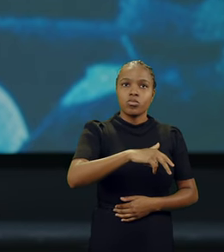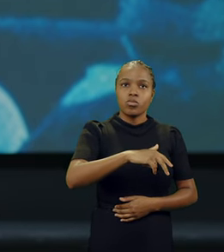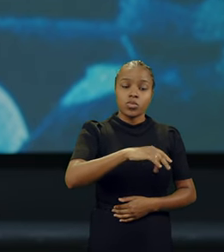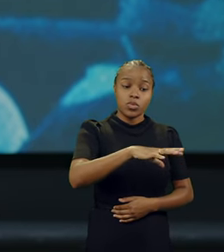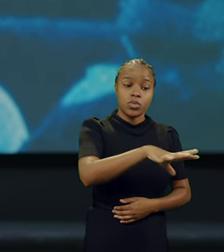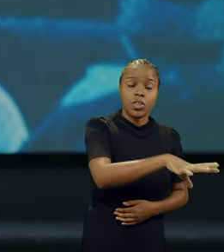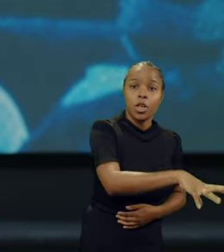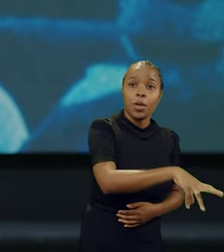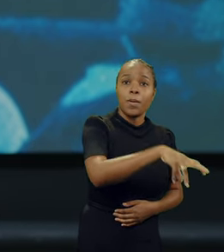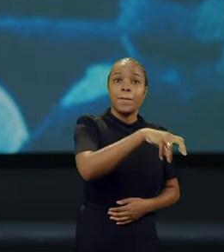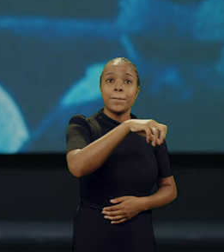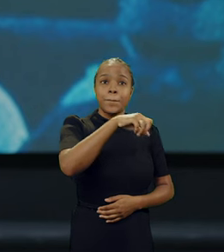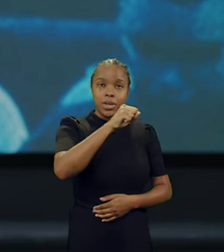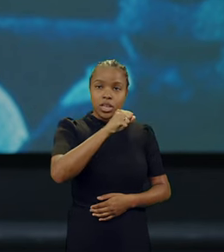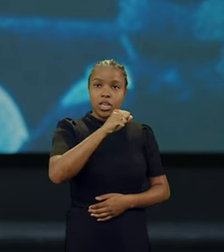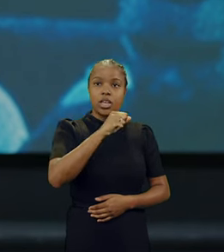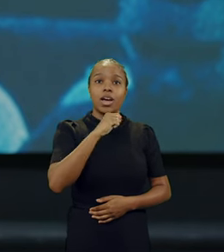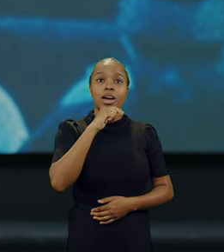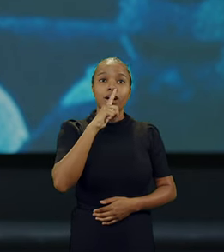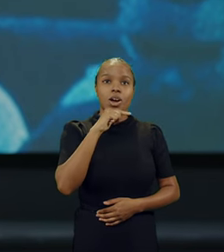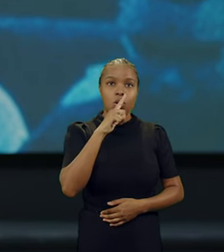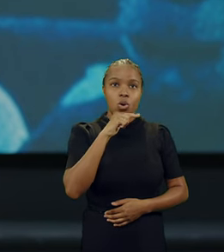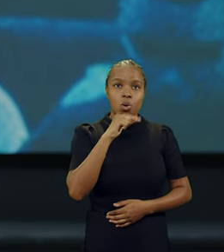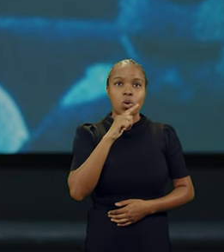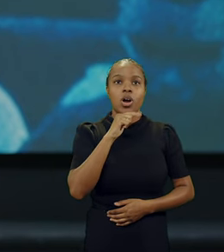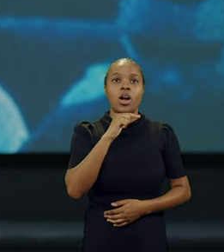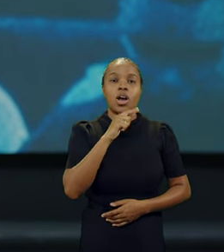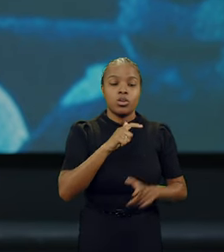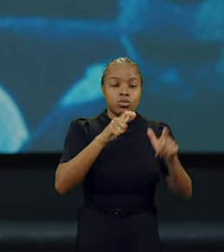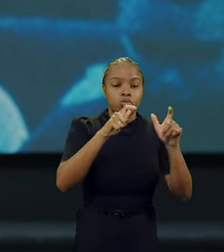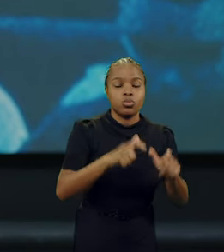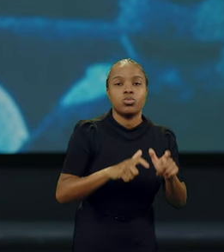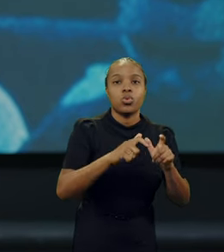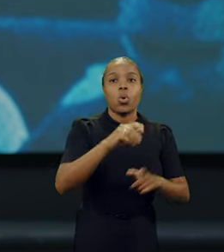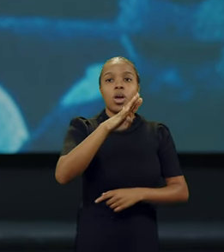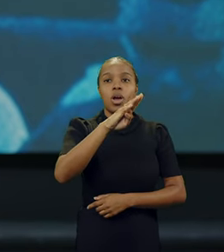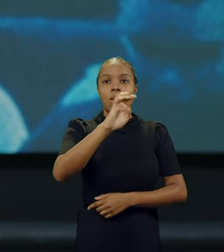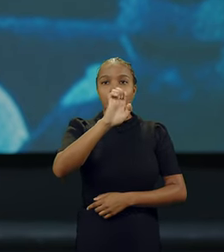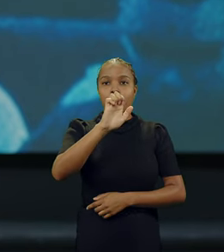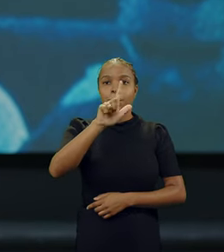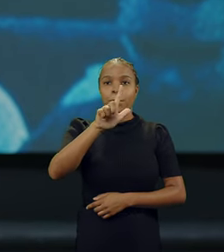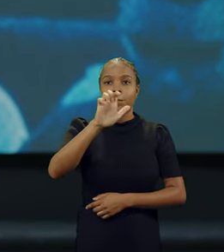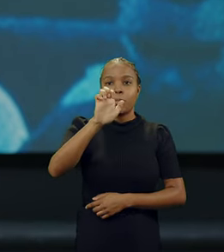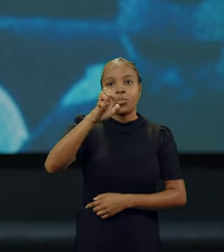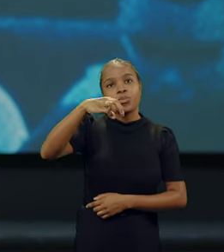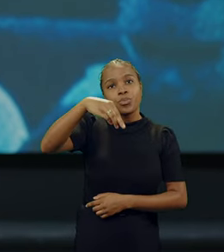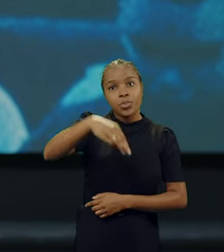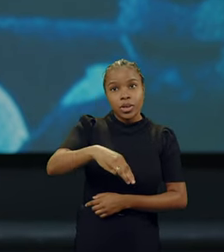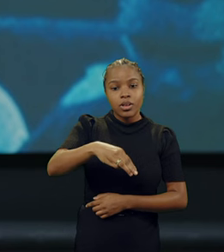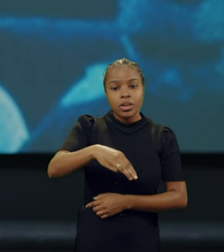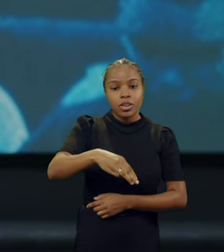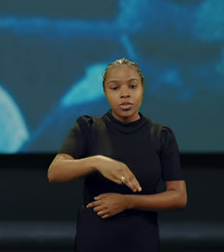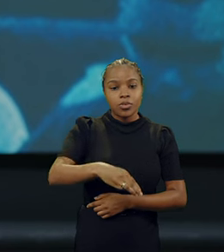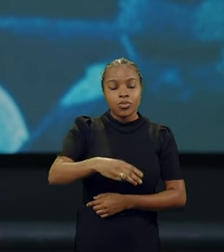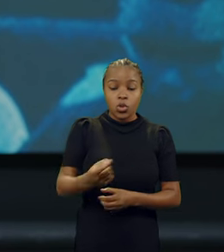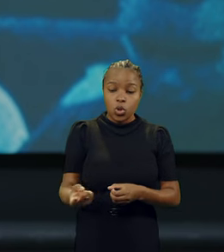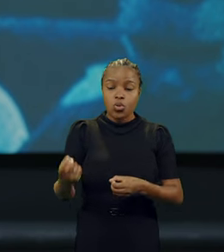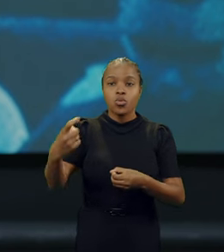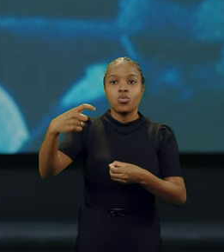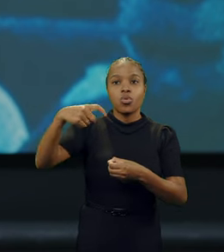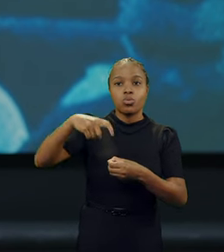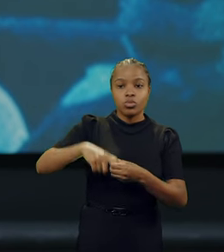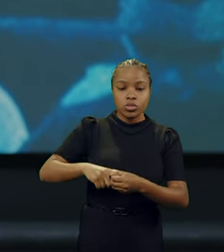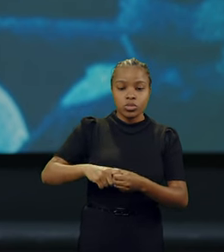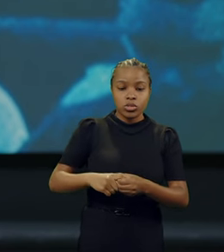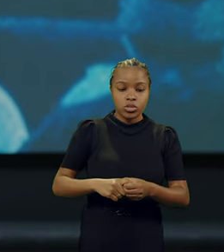água da cisterna de Belém, que está junto à porta, e a tornaram e a